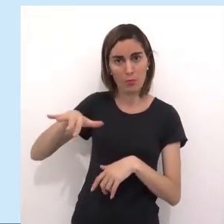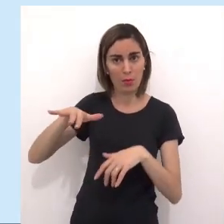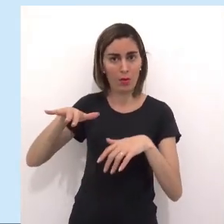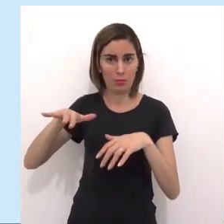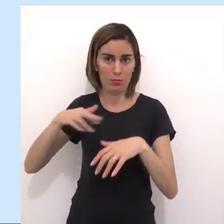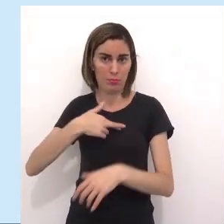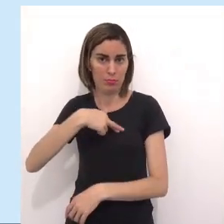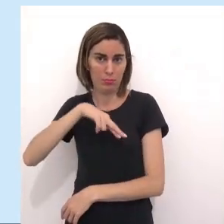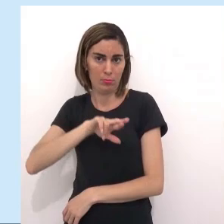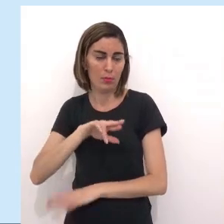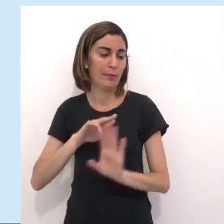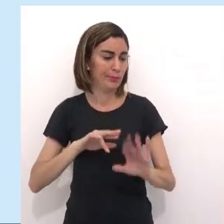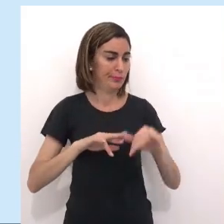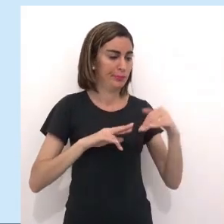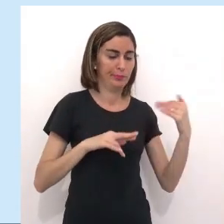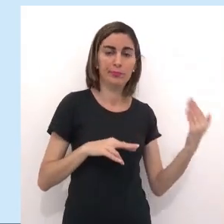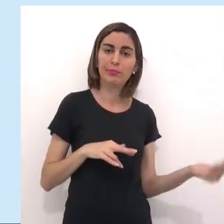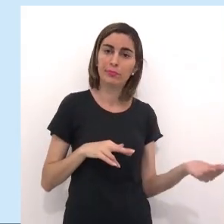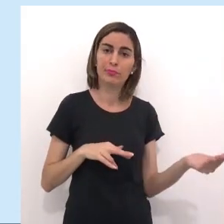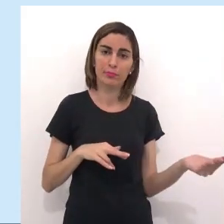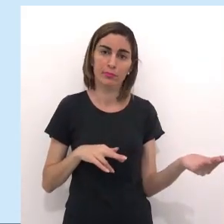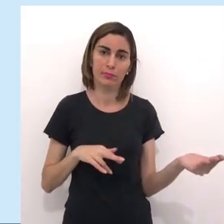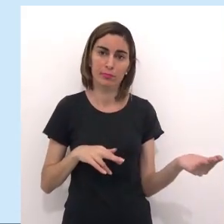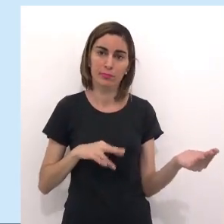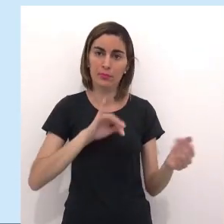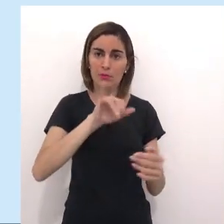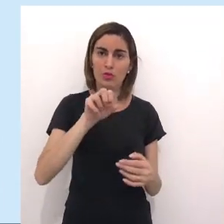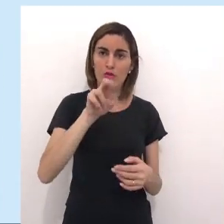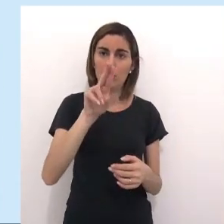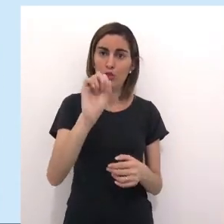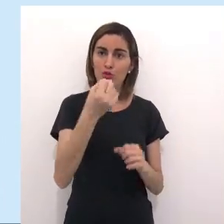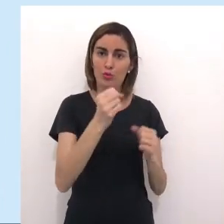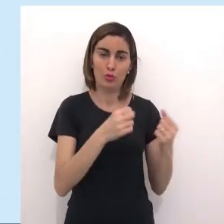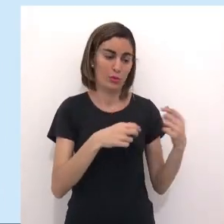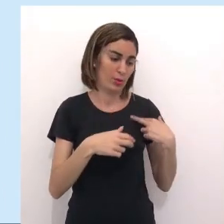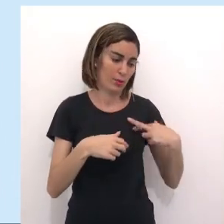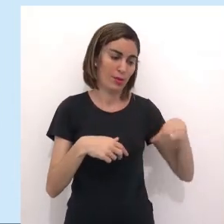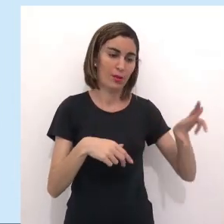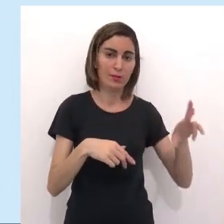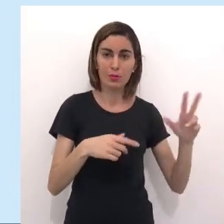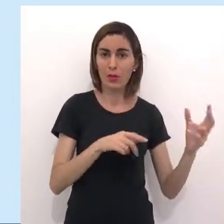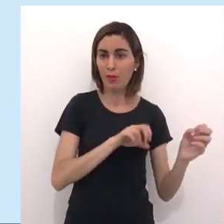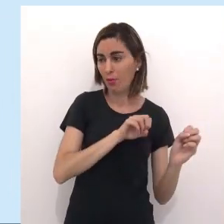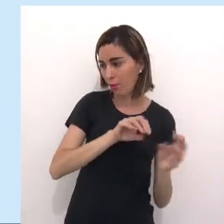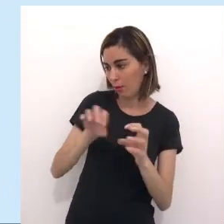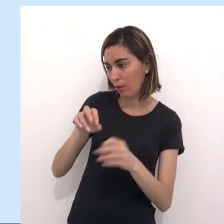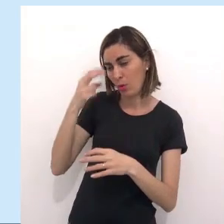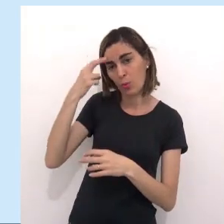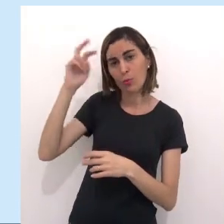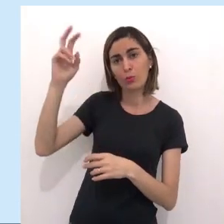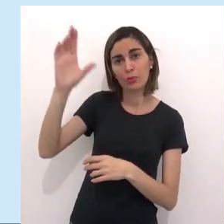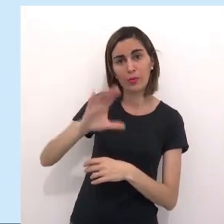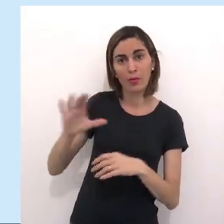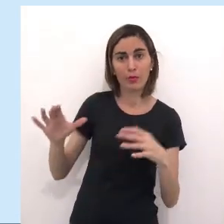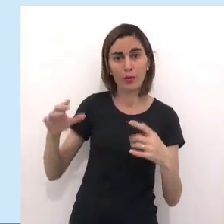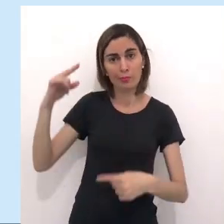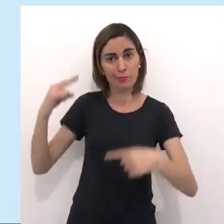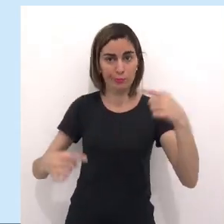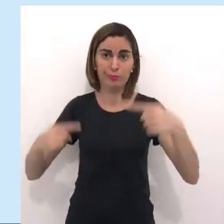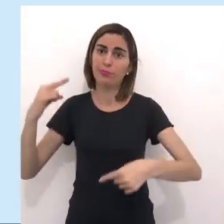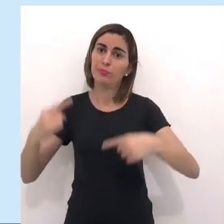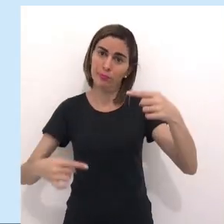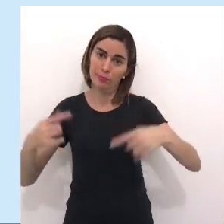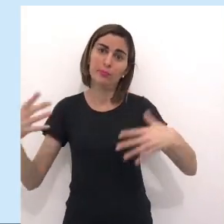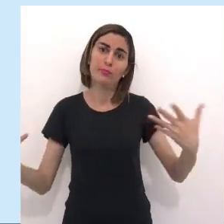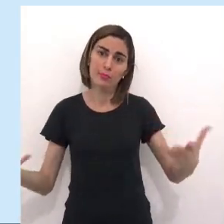outro lado, os jesuítas tentando impor uma cultura católica. Vai haver embates, vai haver